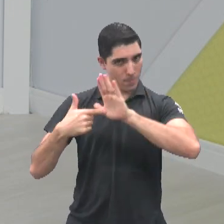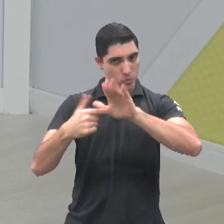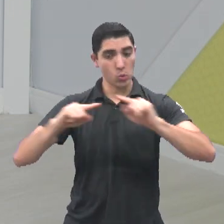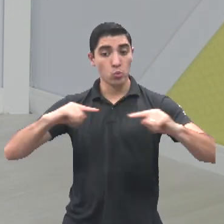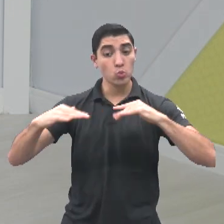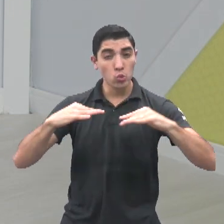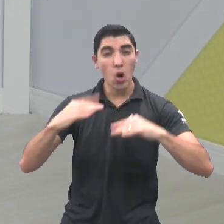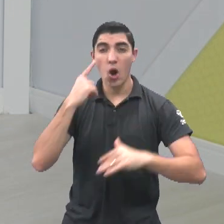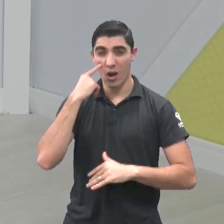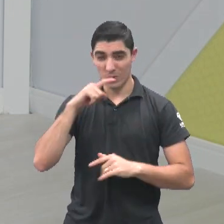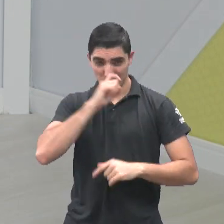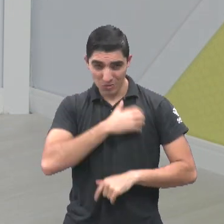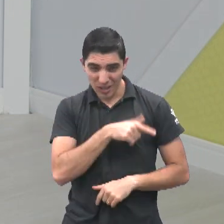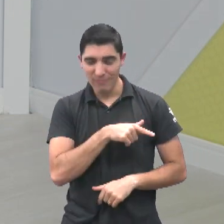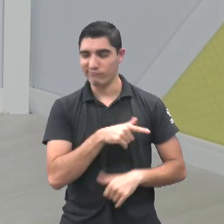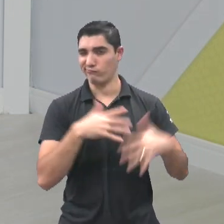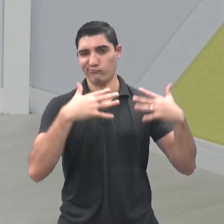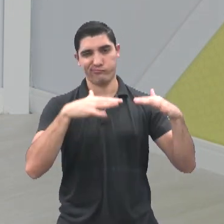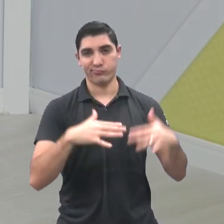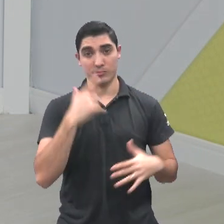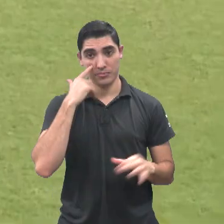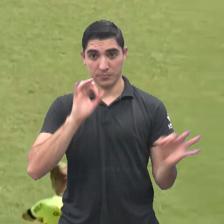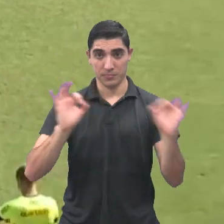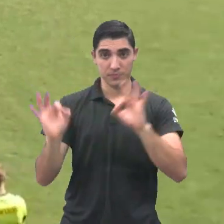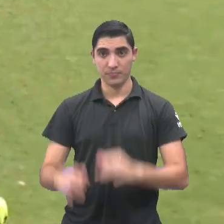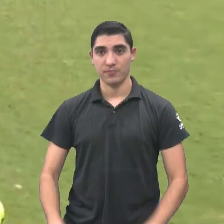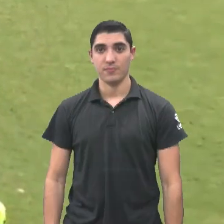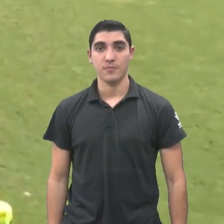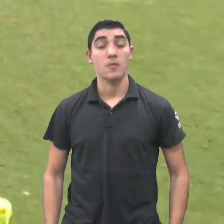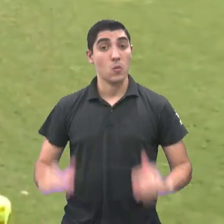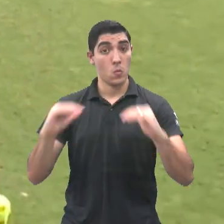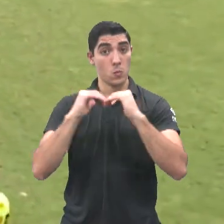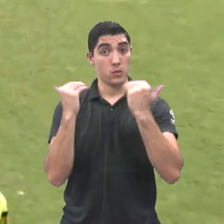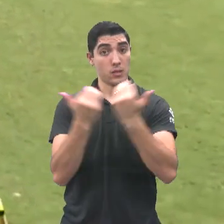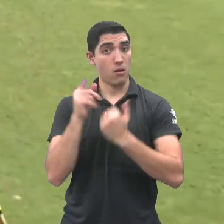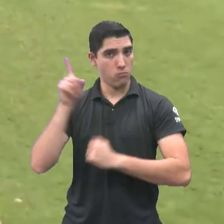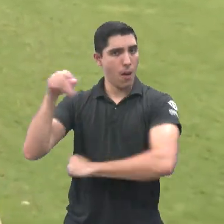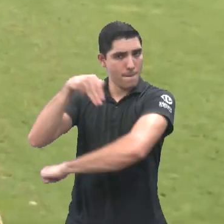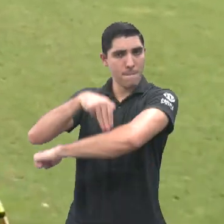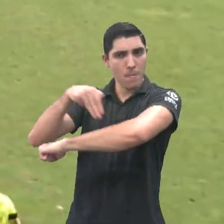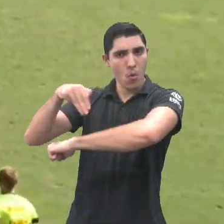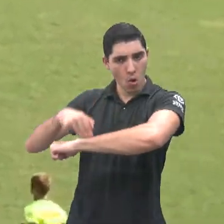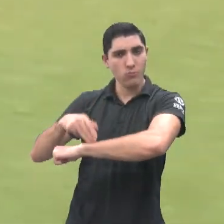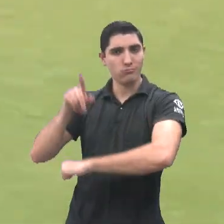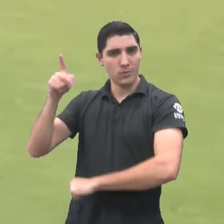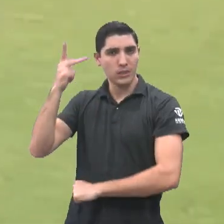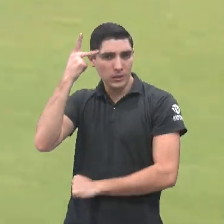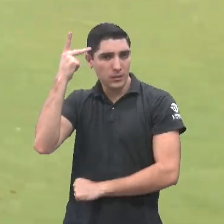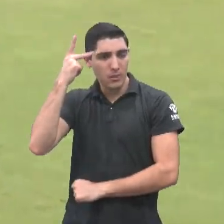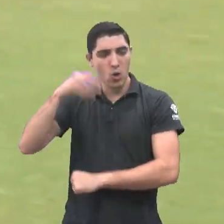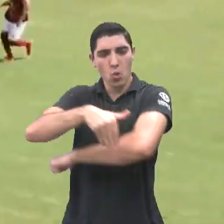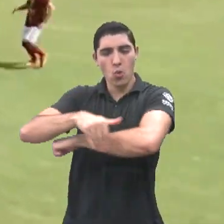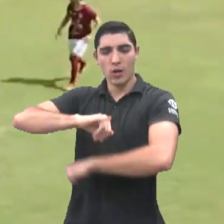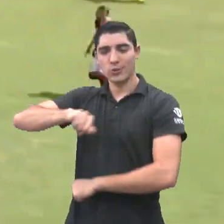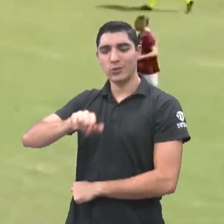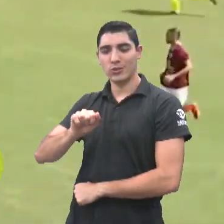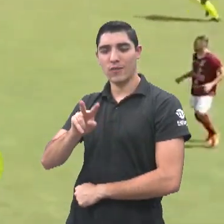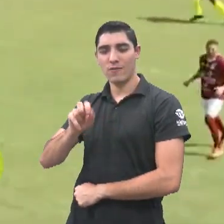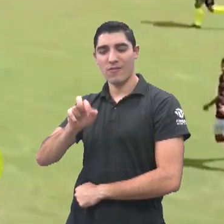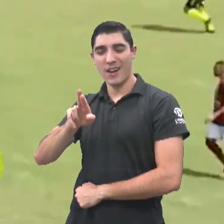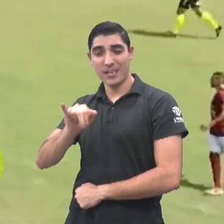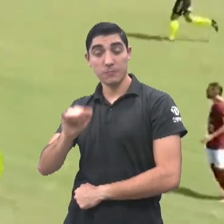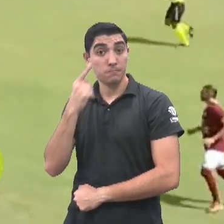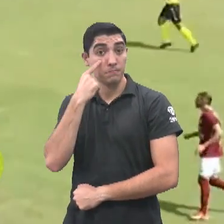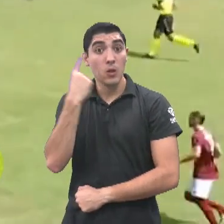bem não. Solta, Matheus! Jogando no estádio Conde Rodolfo Crespi, na Rua Javari, na primeira chegada de perigo,